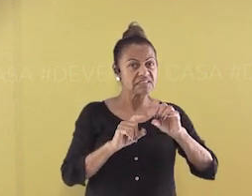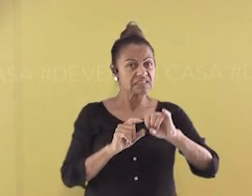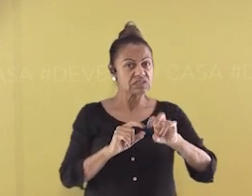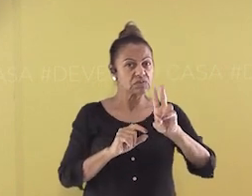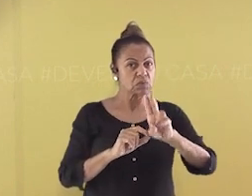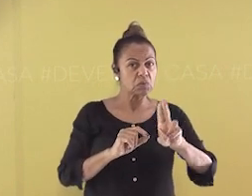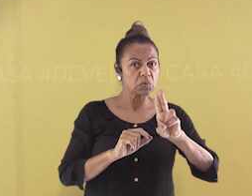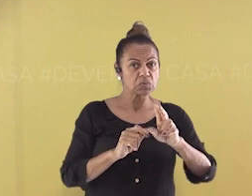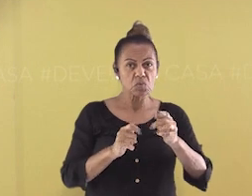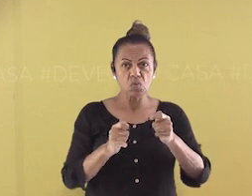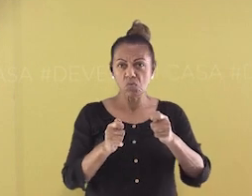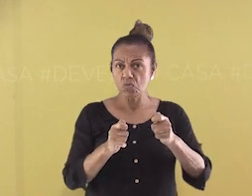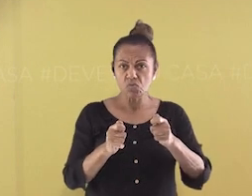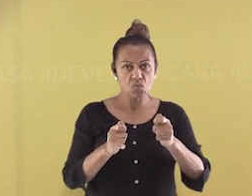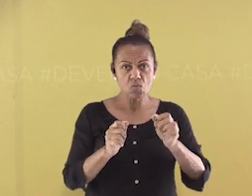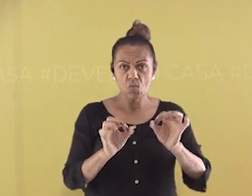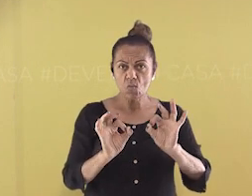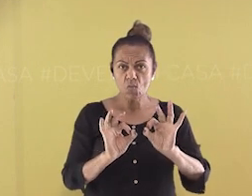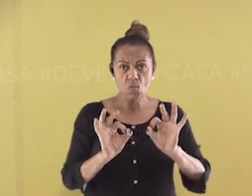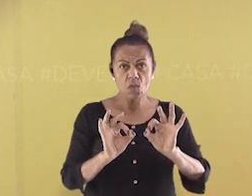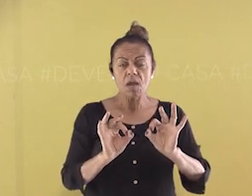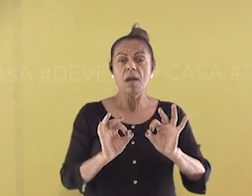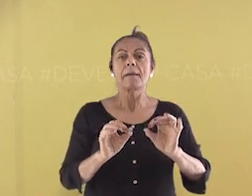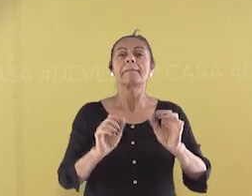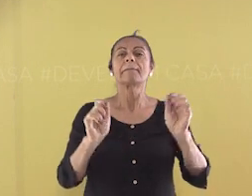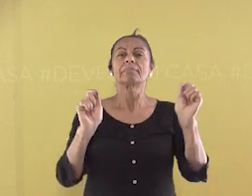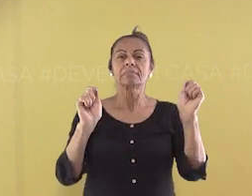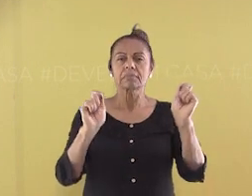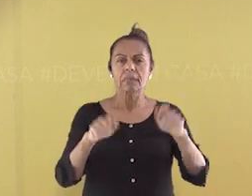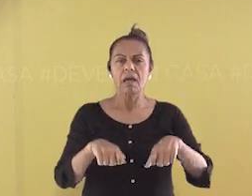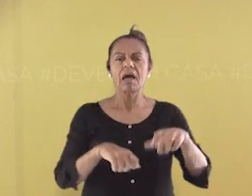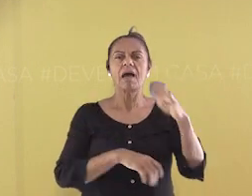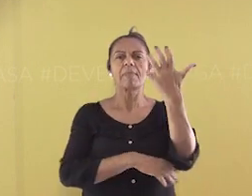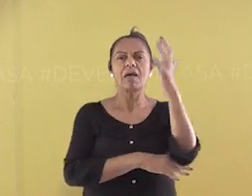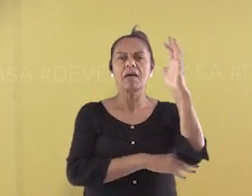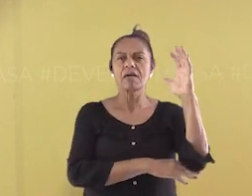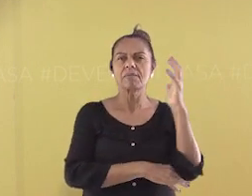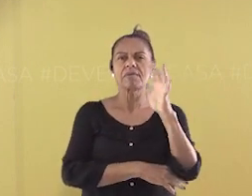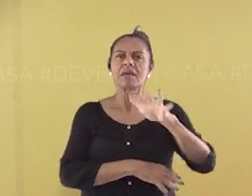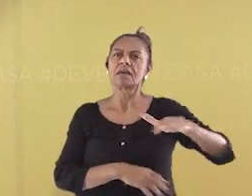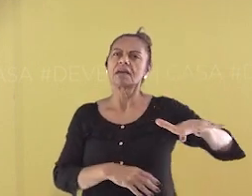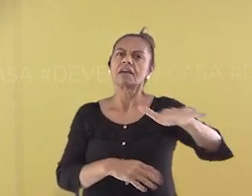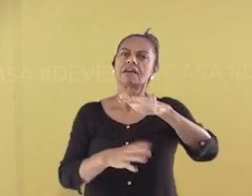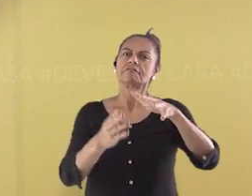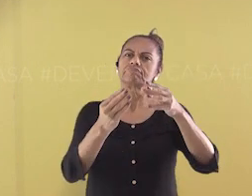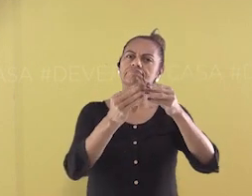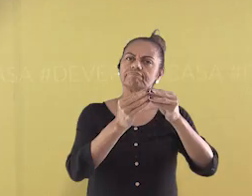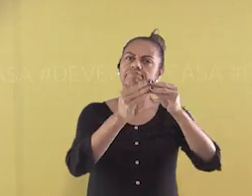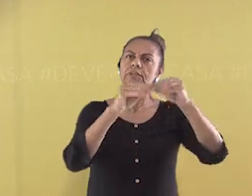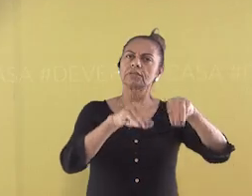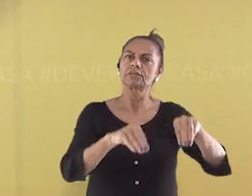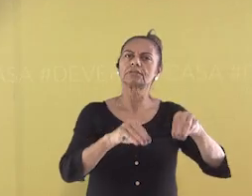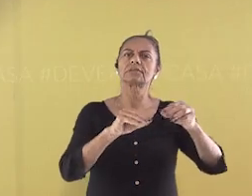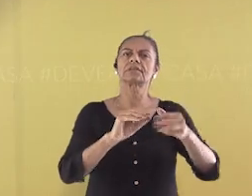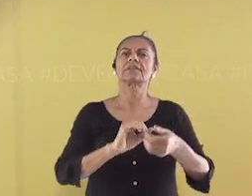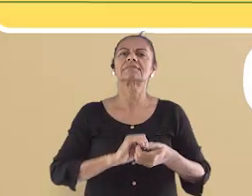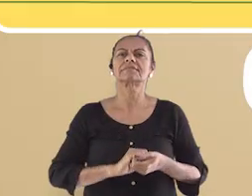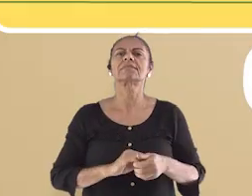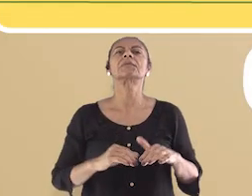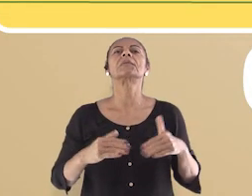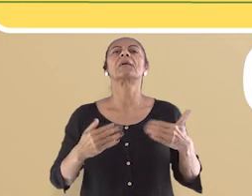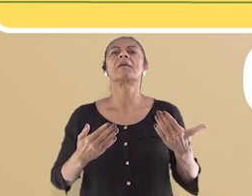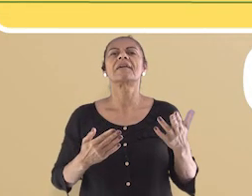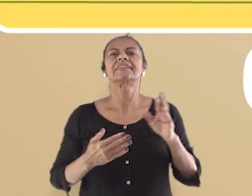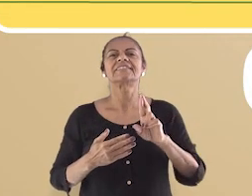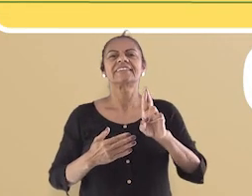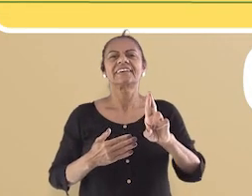sem controle, pode prejudicar o meio ambiente. Vamos ver quem se lembra. Vou dar um tempo para vocês.